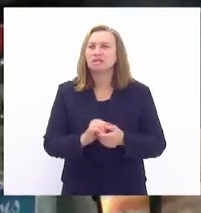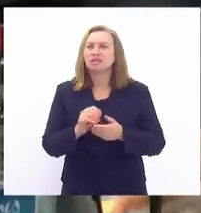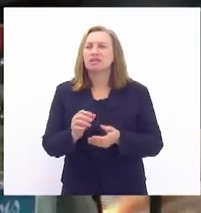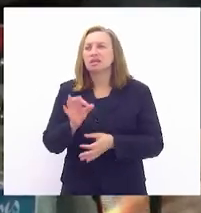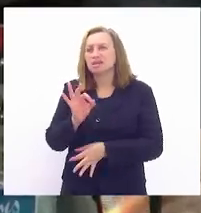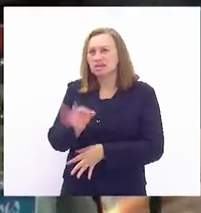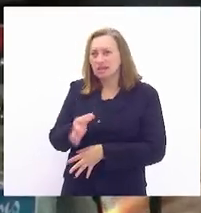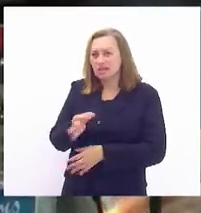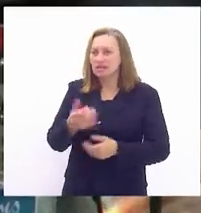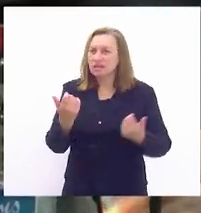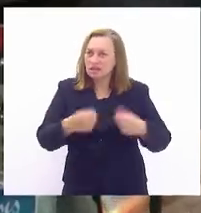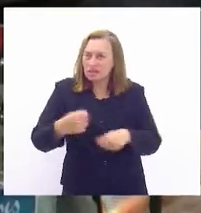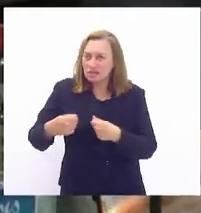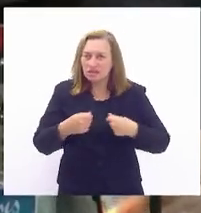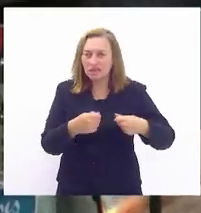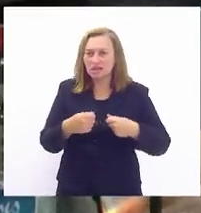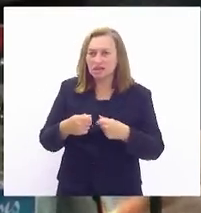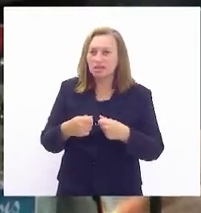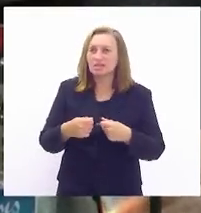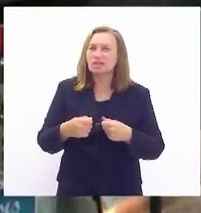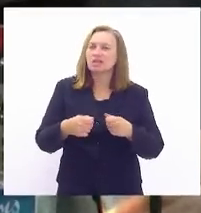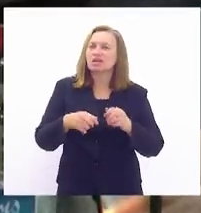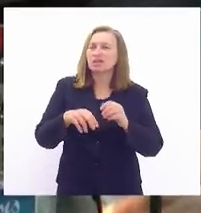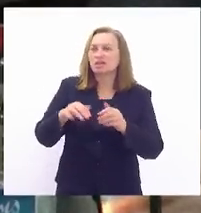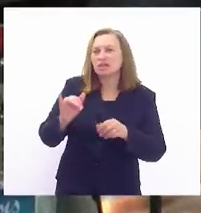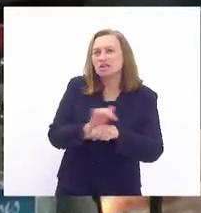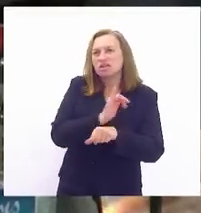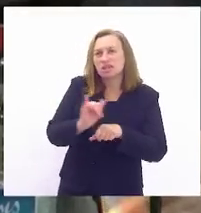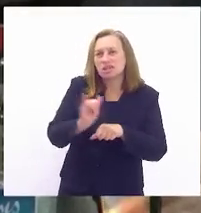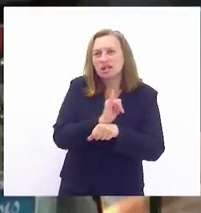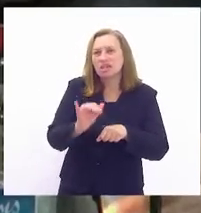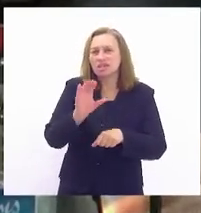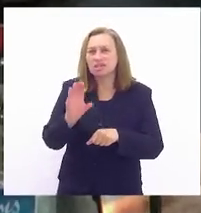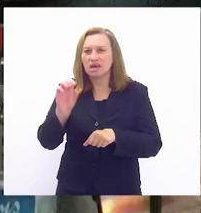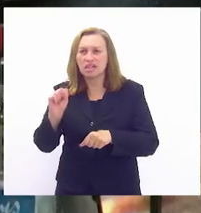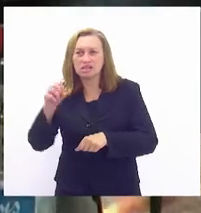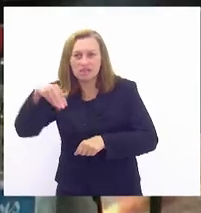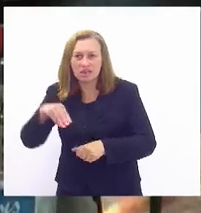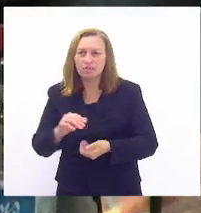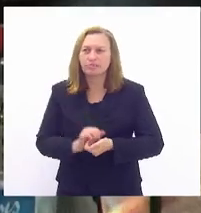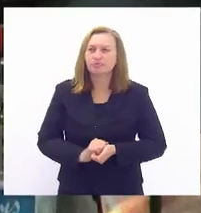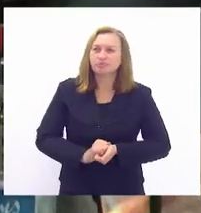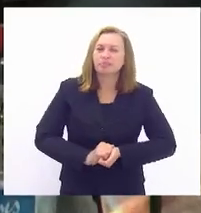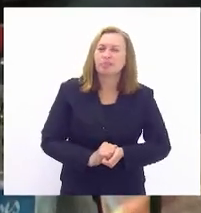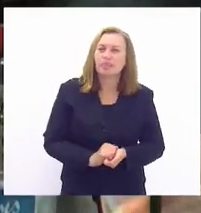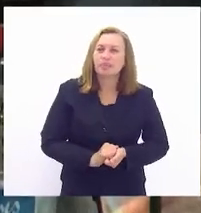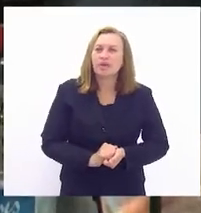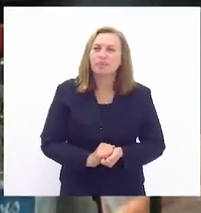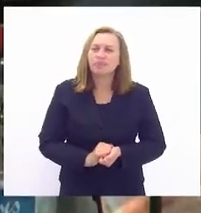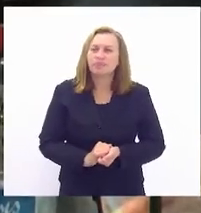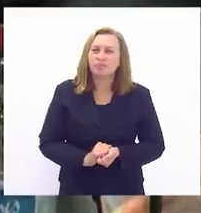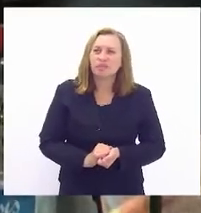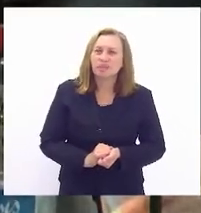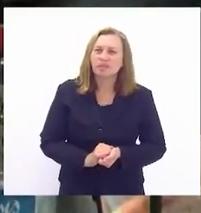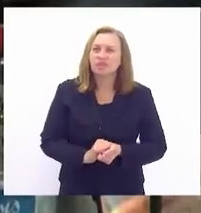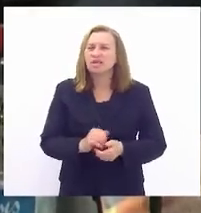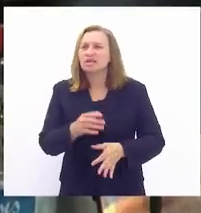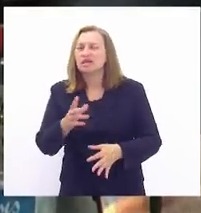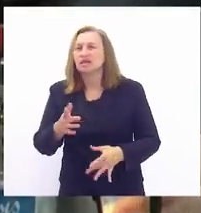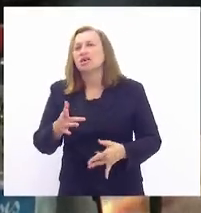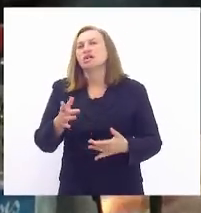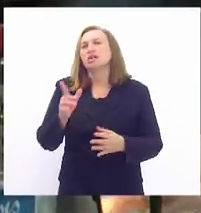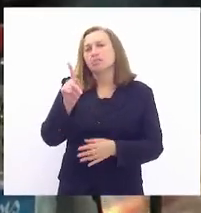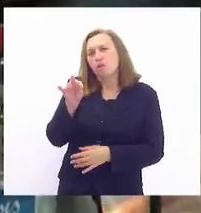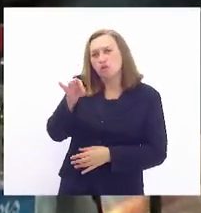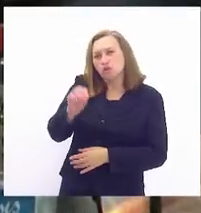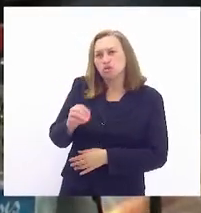saques, medidas efetivas. A CSN já serviu muita população, tinha escola, tem clubes, tem postos de saúde, hospitais.